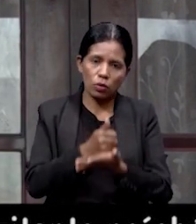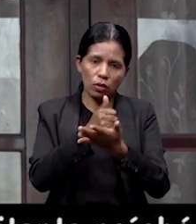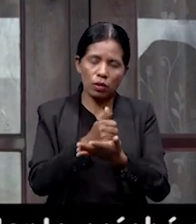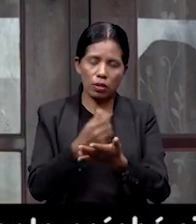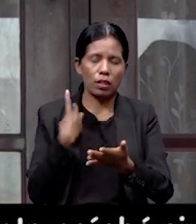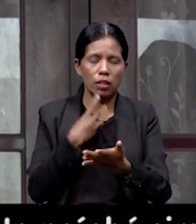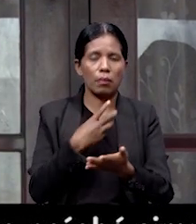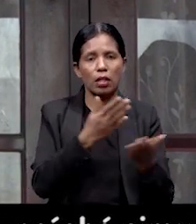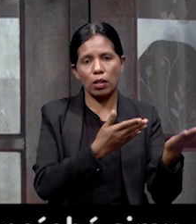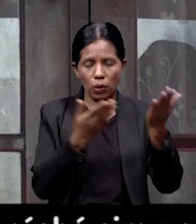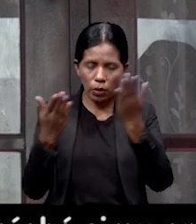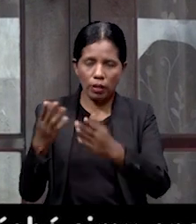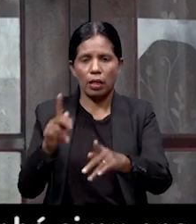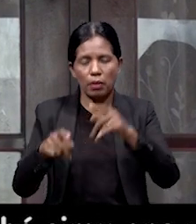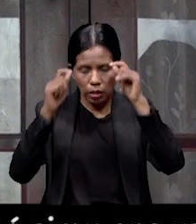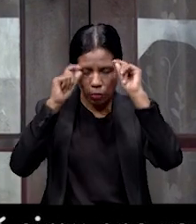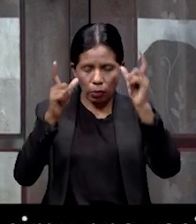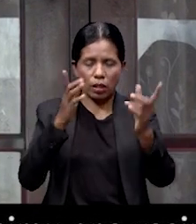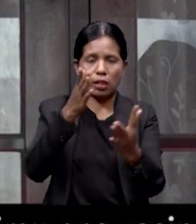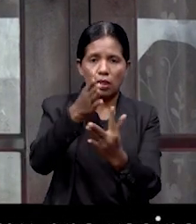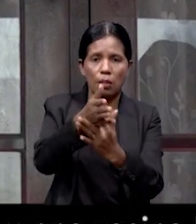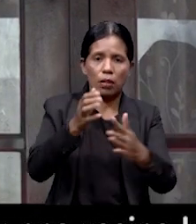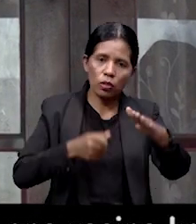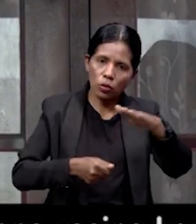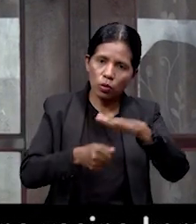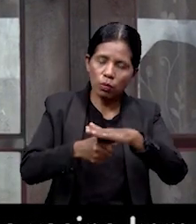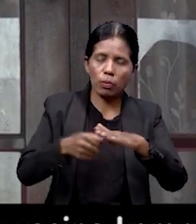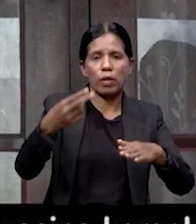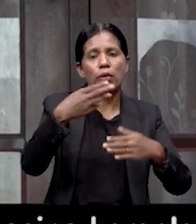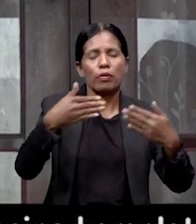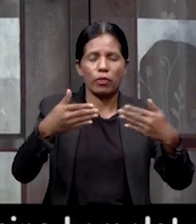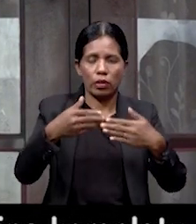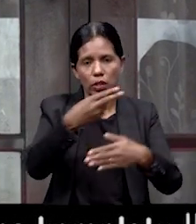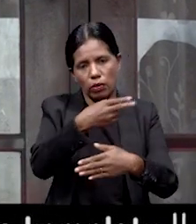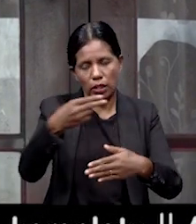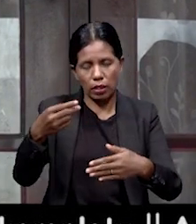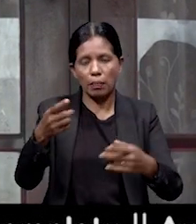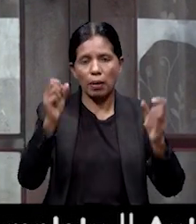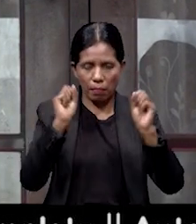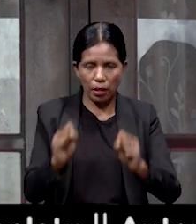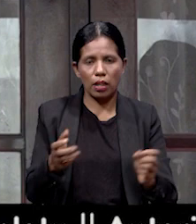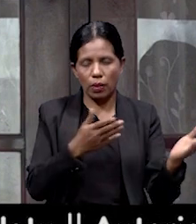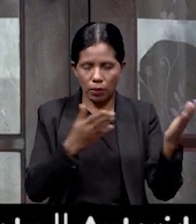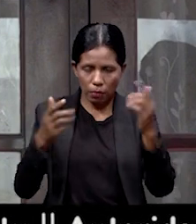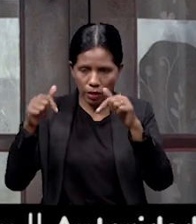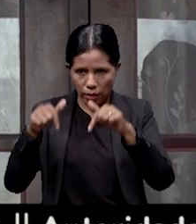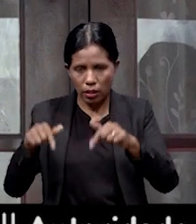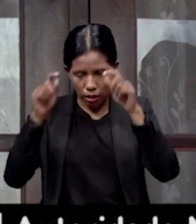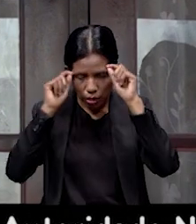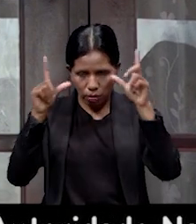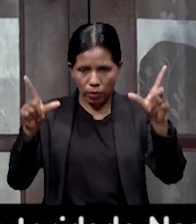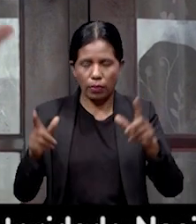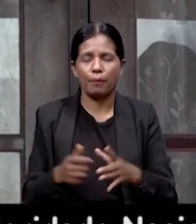fali tene ho sir nebe maka tama ilegal ba fronteira nene ba Indonesia ne tira pale mai Timor. E primeiro ministro Uso para tu cooperação nira